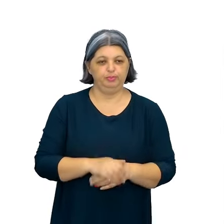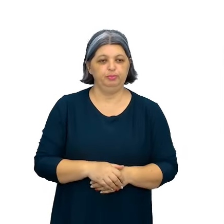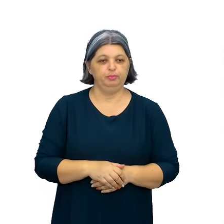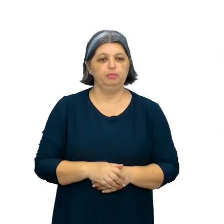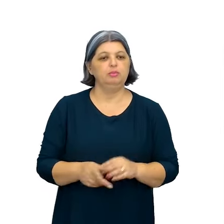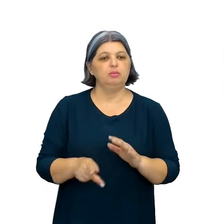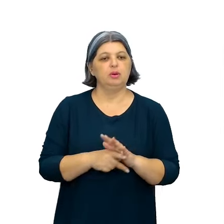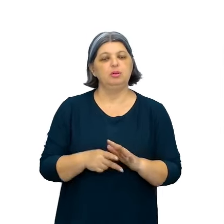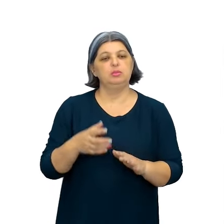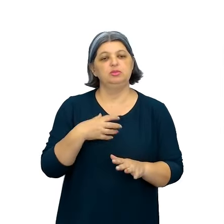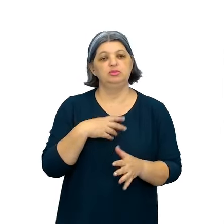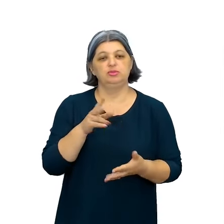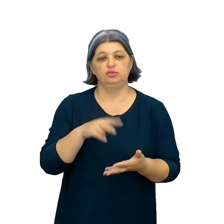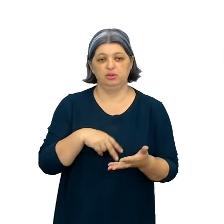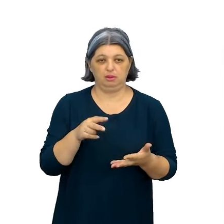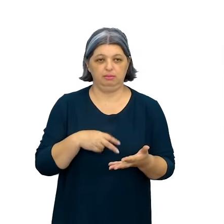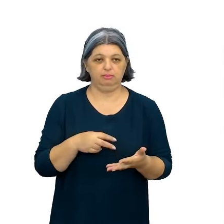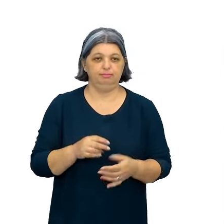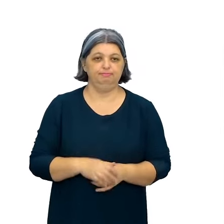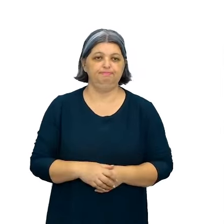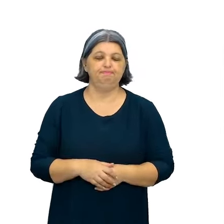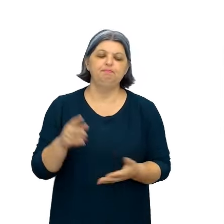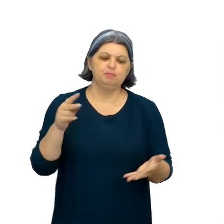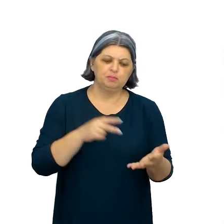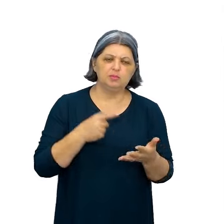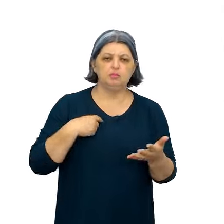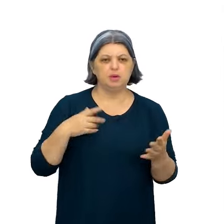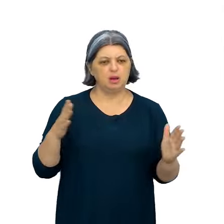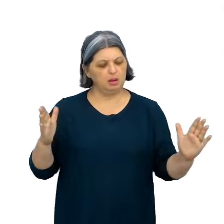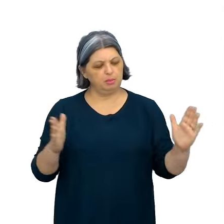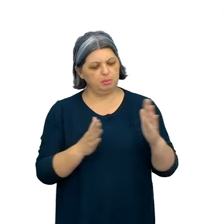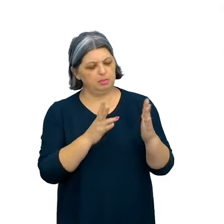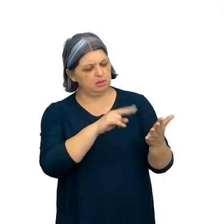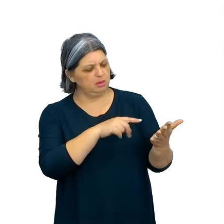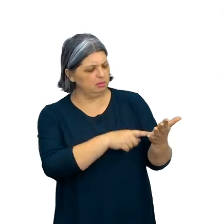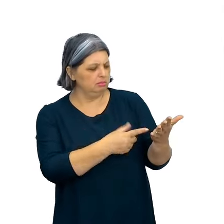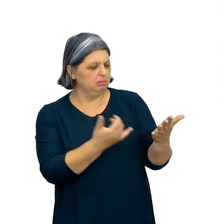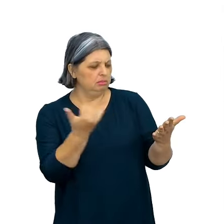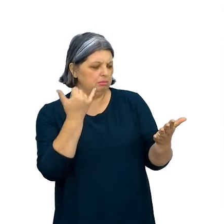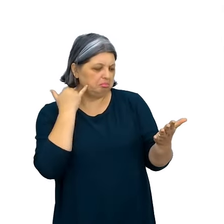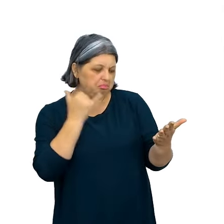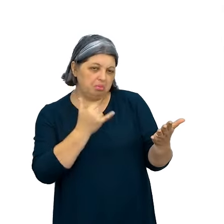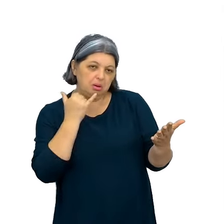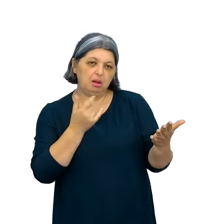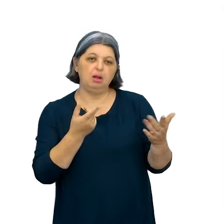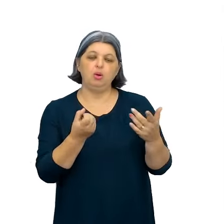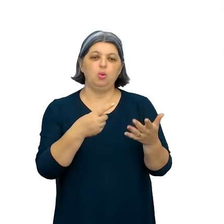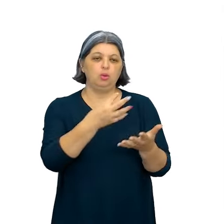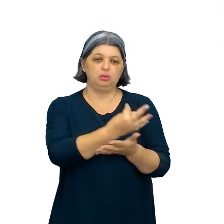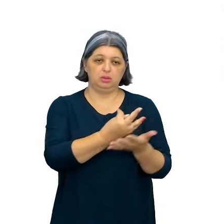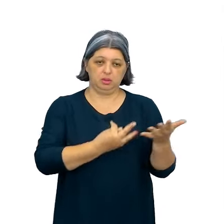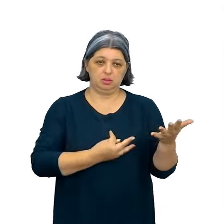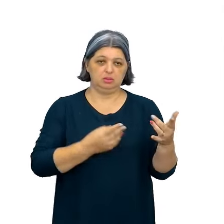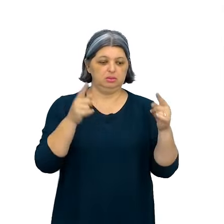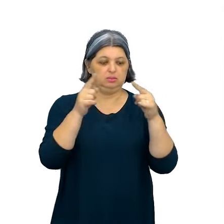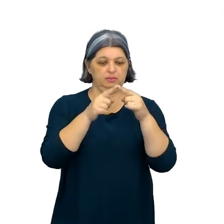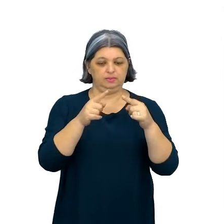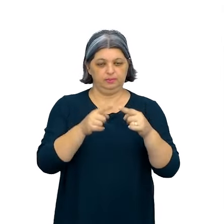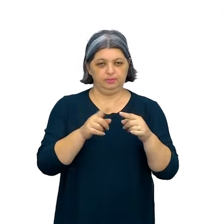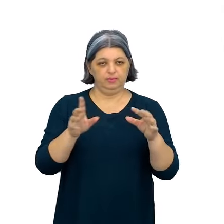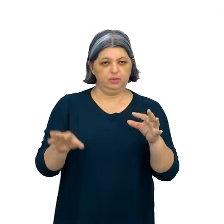de ler, ou no ato de ler, o leitor fica frente a frente a um discurso ou a um texto que vai se conectando com